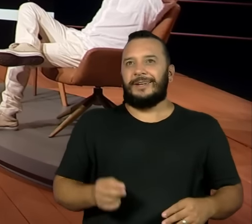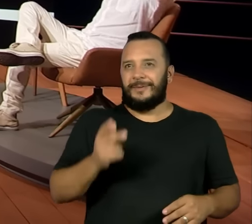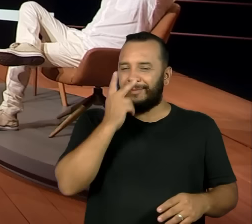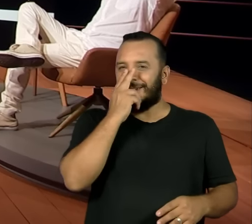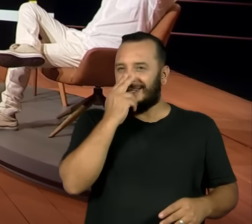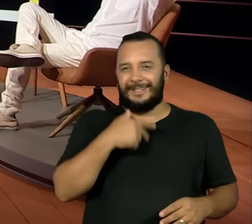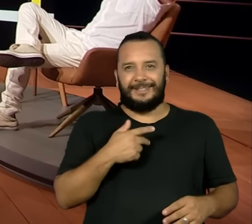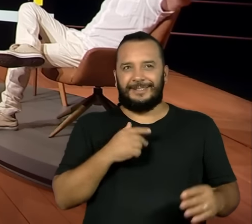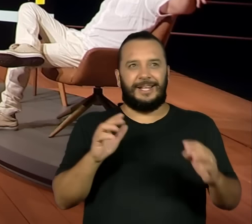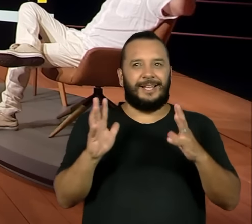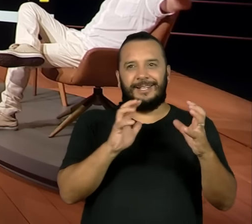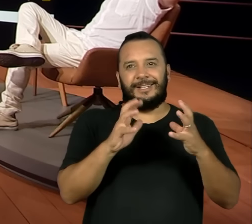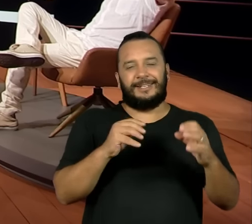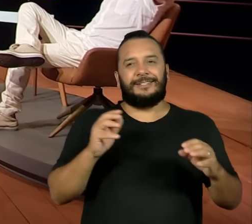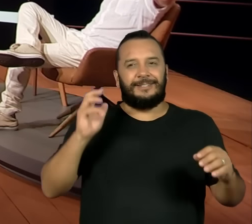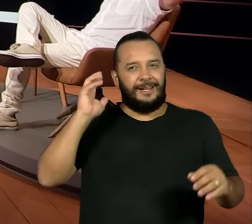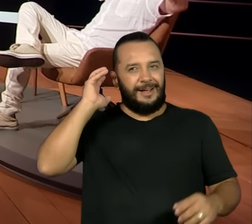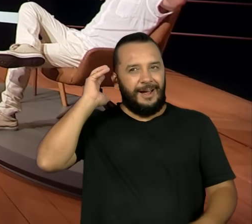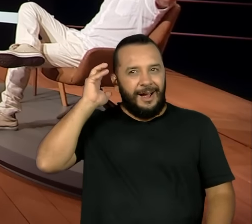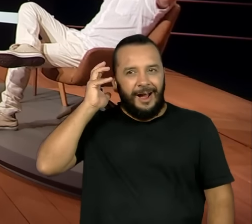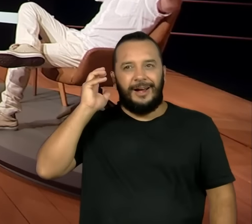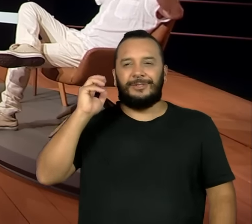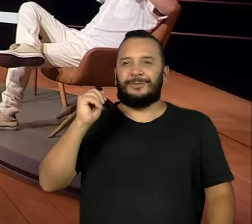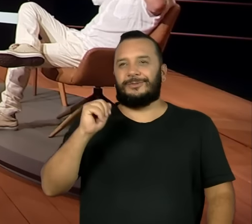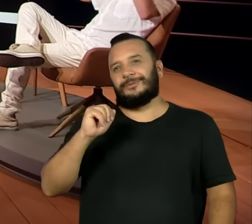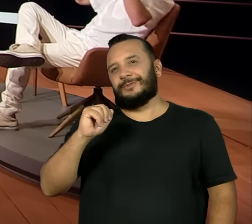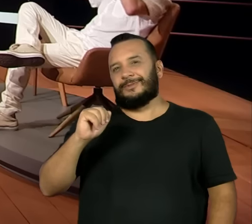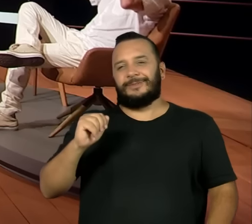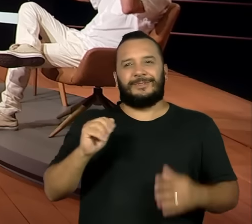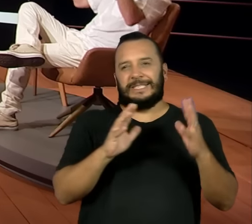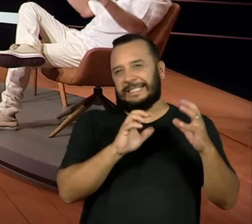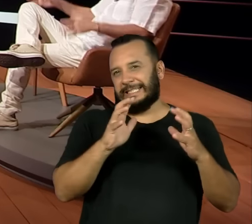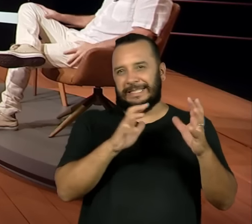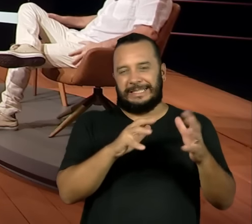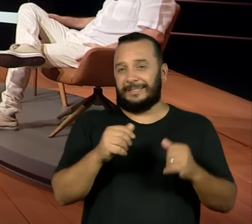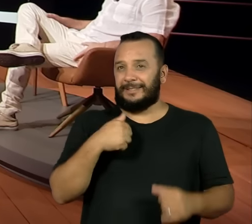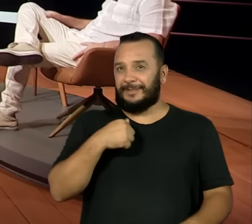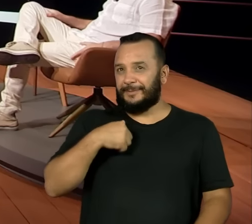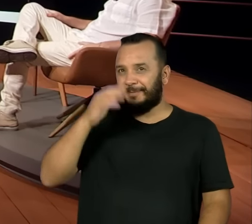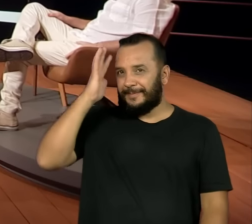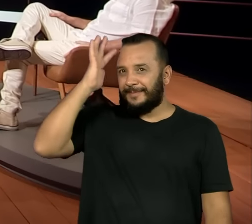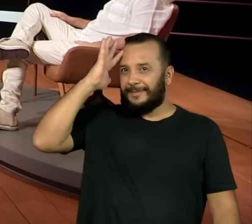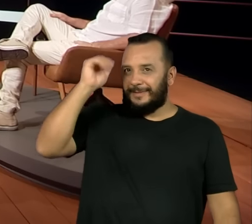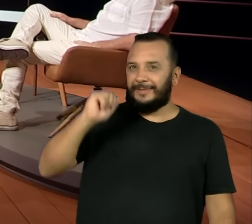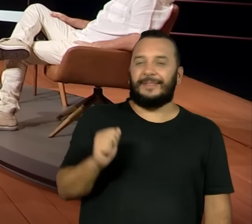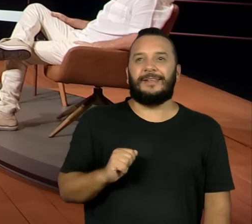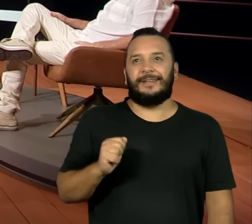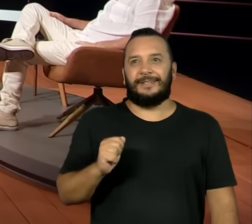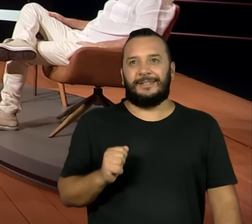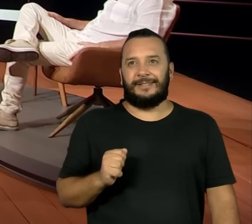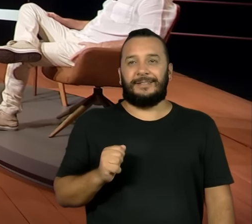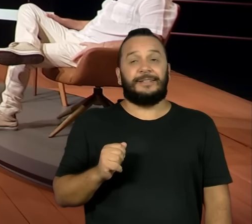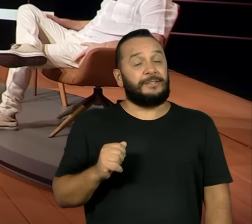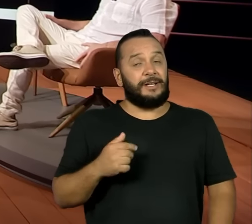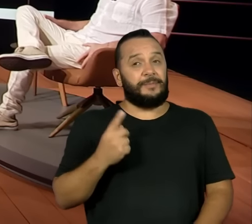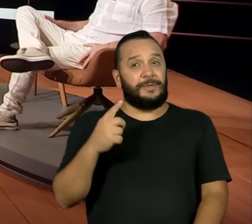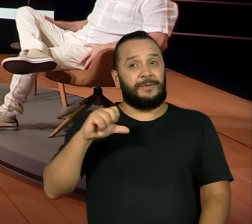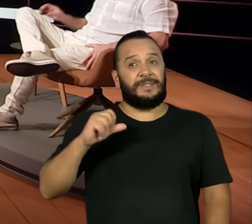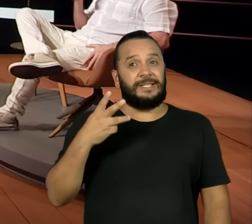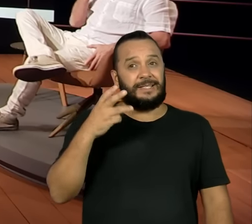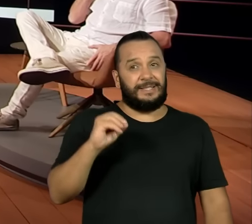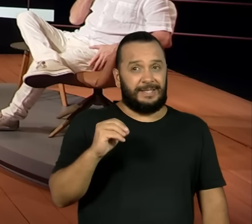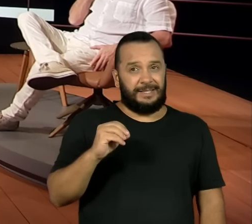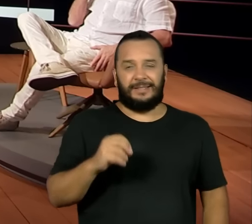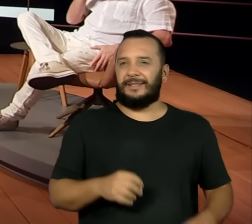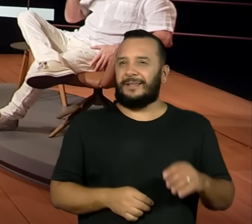aberto assim nas nas rádios entendeu isso isso era eu fico imaginando isso isso ali a gente tá falando de anos 30